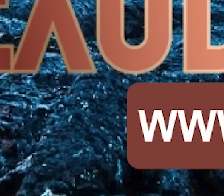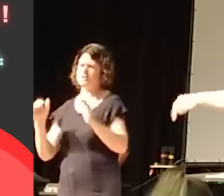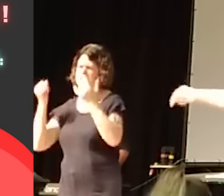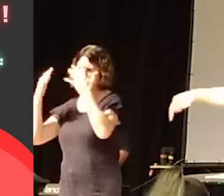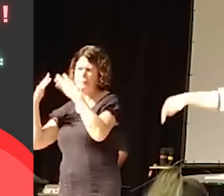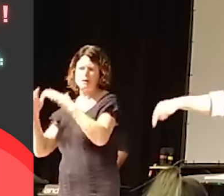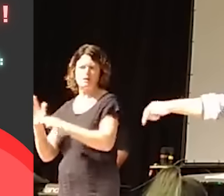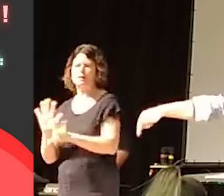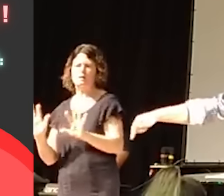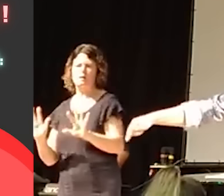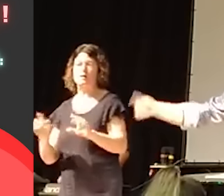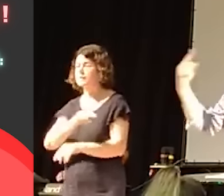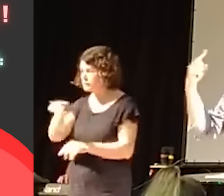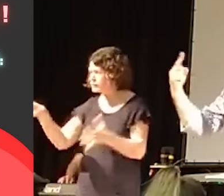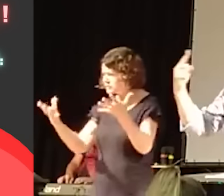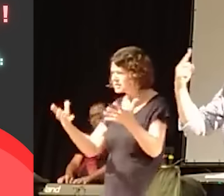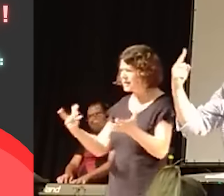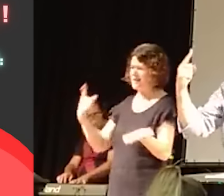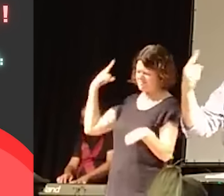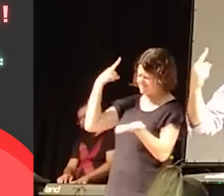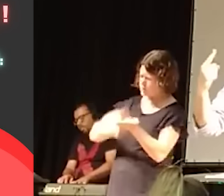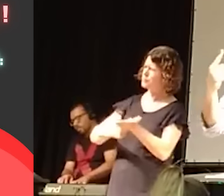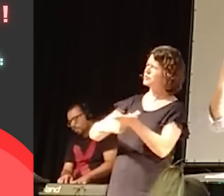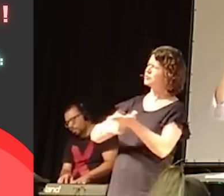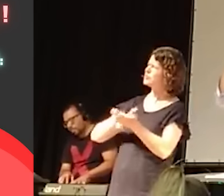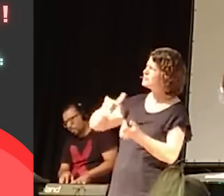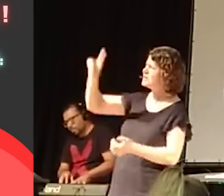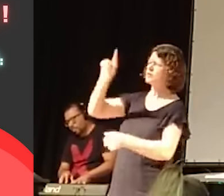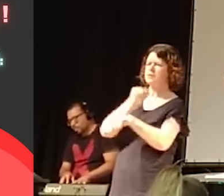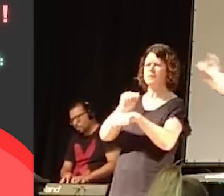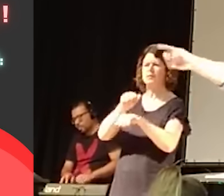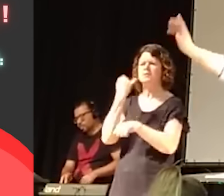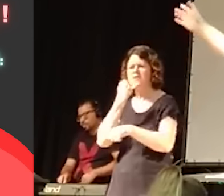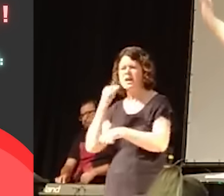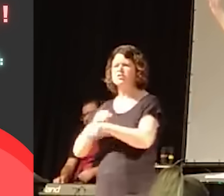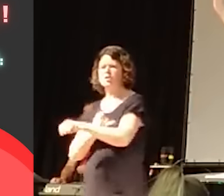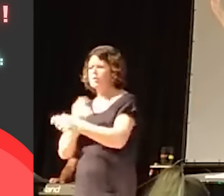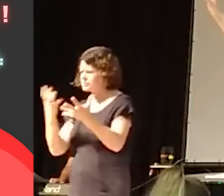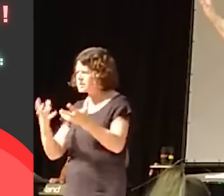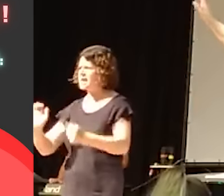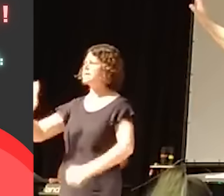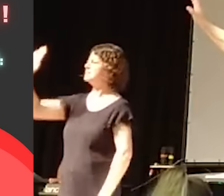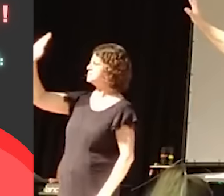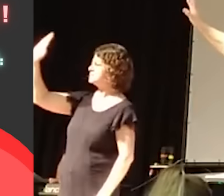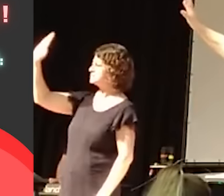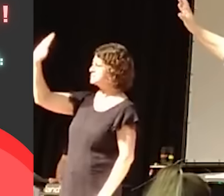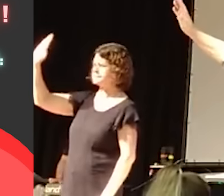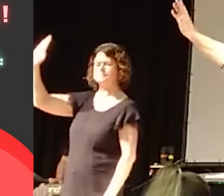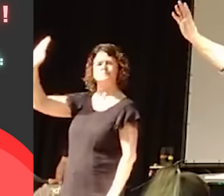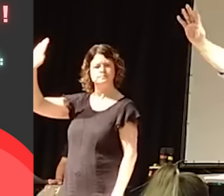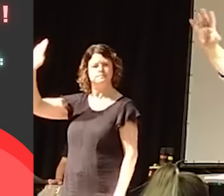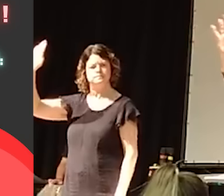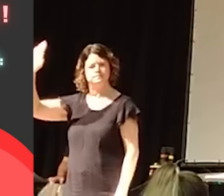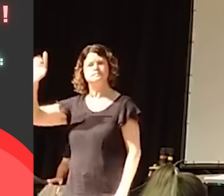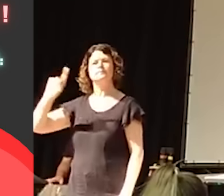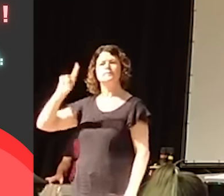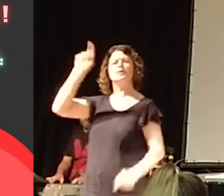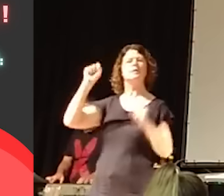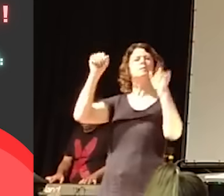Deus de Abraão de Isaque Jacó com o Deus de Jesus se você quer isso levante sua mão Fique no seu lugar só levante sua mão Deus abençoe todos